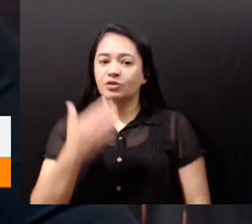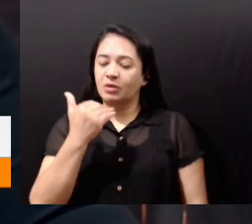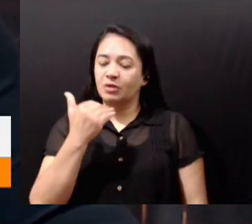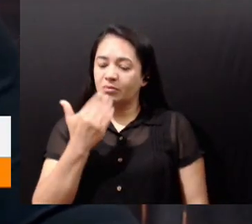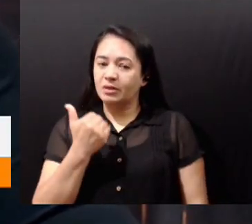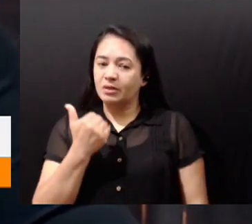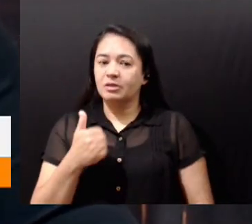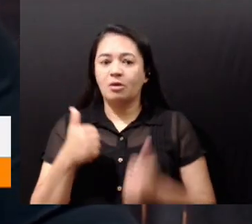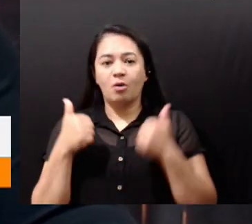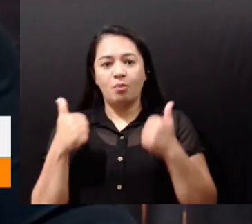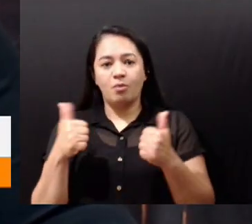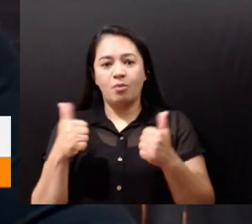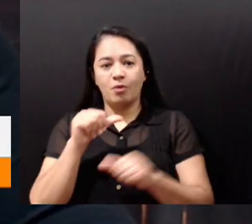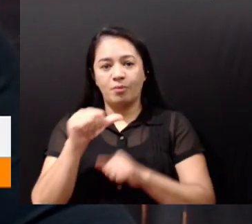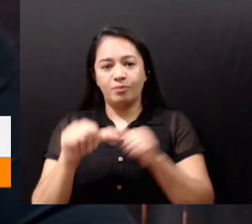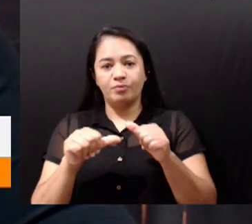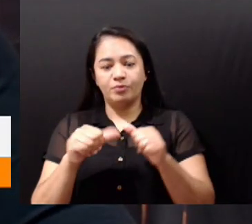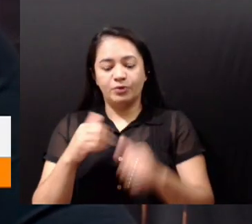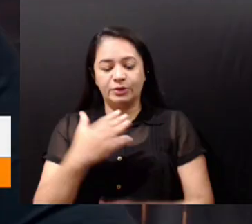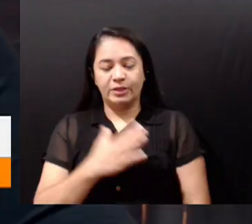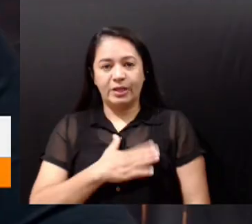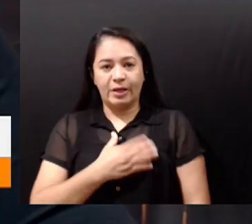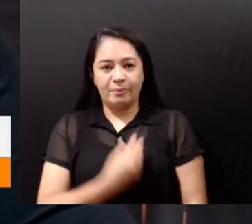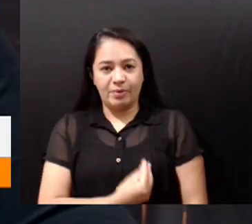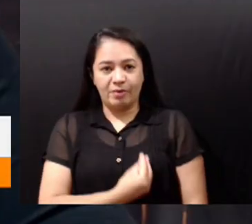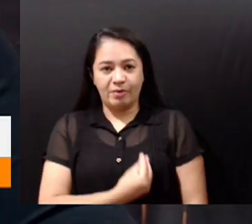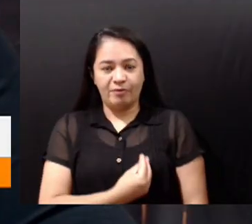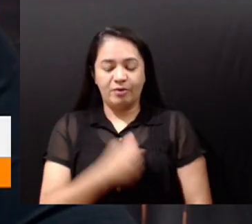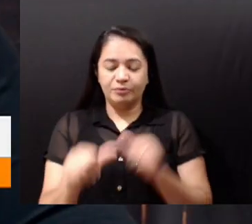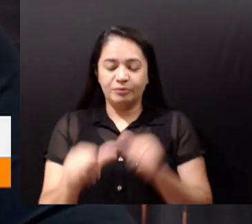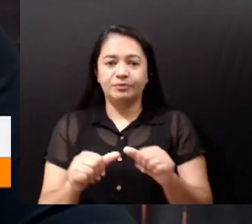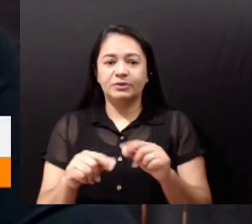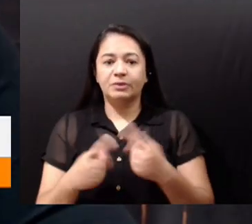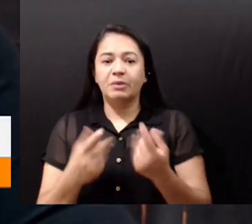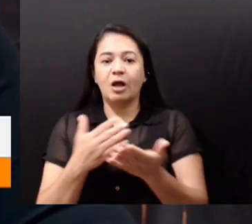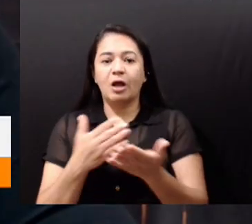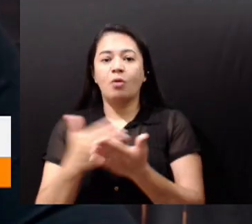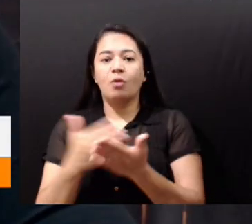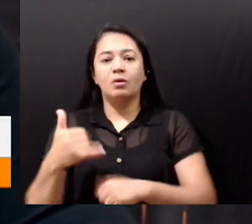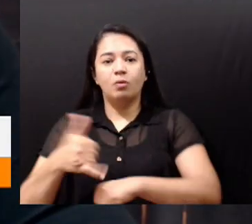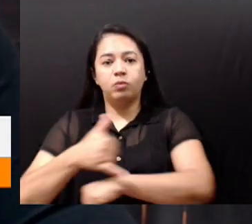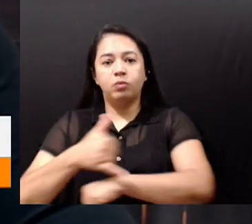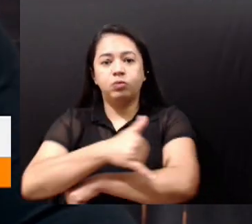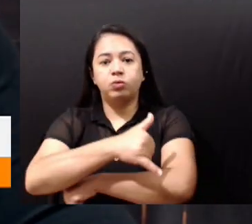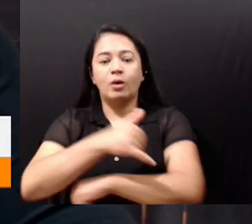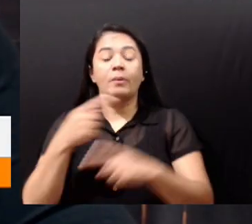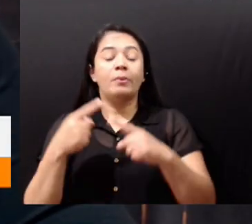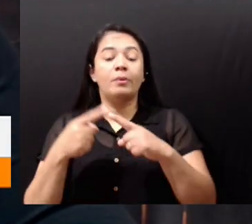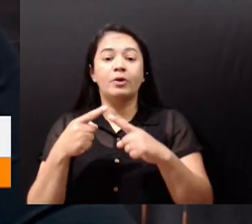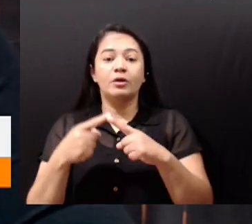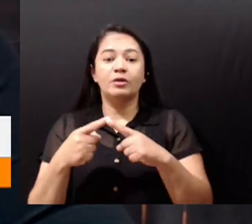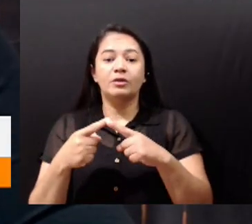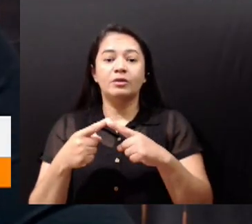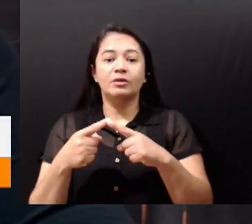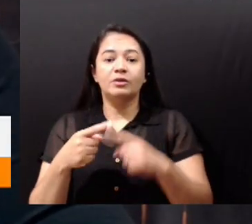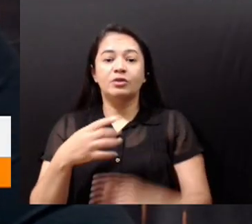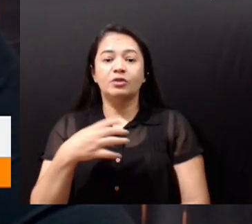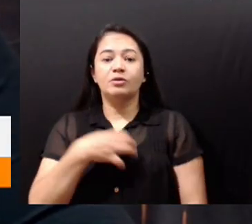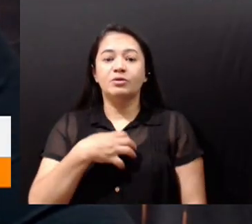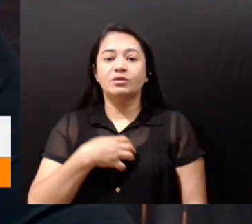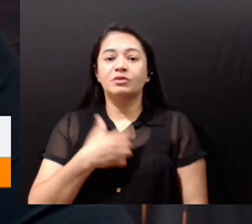mudei minha vida, né, e tudo mais, mas comecei a engordar. Por quê? Porque o meu sintoma era outro, né, eu tenho um